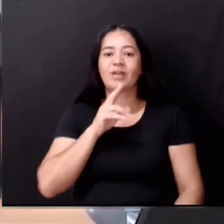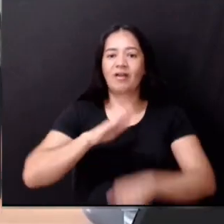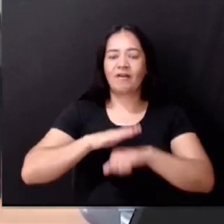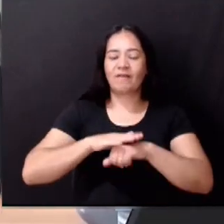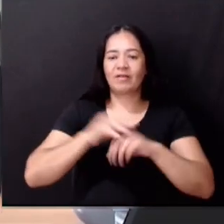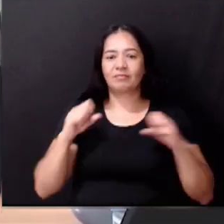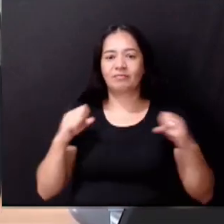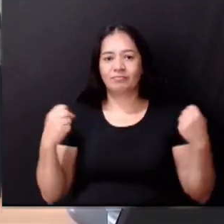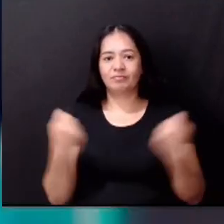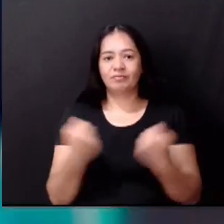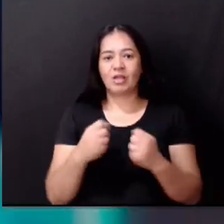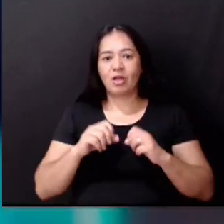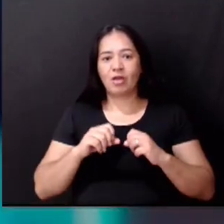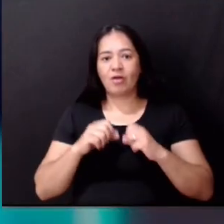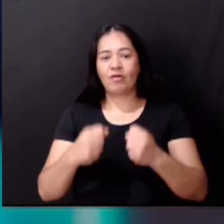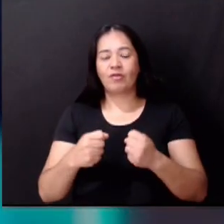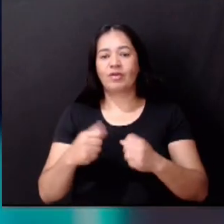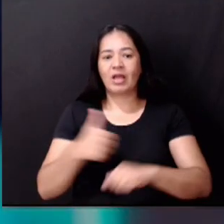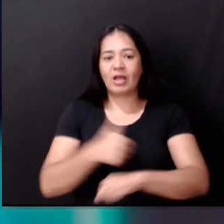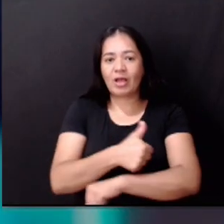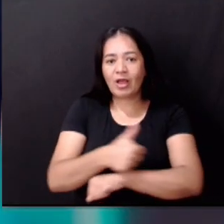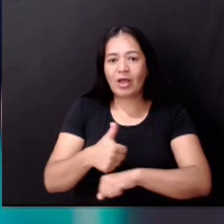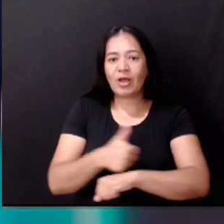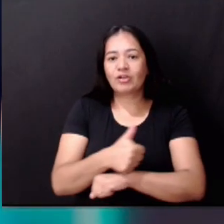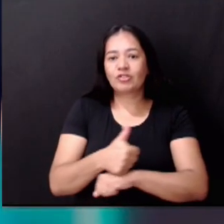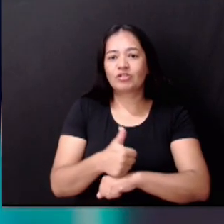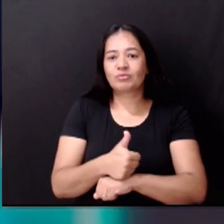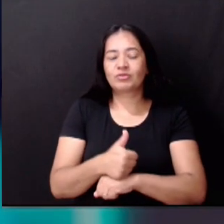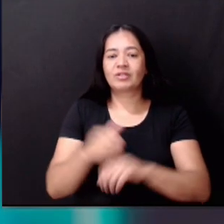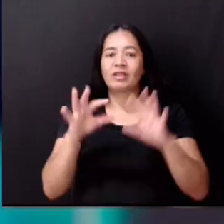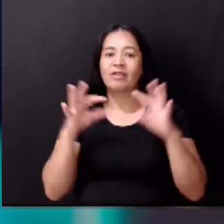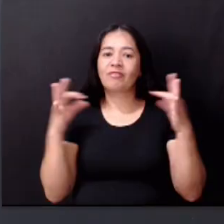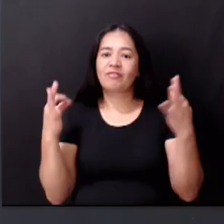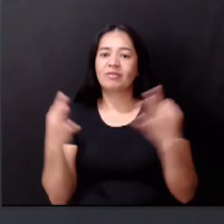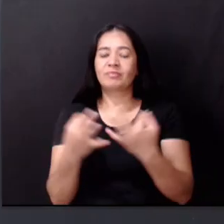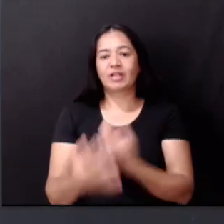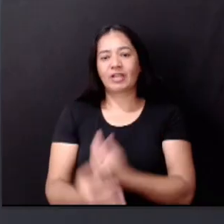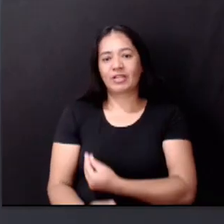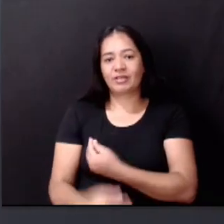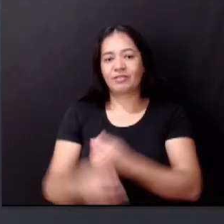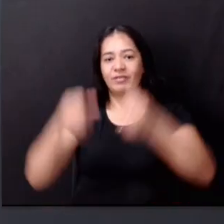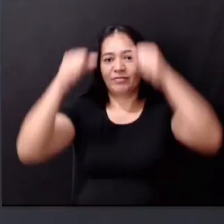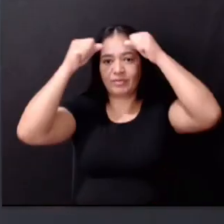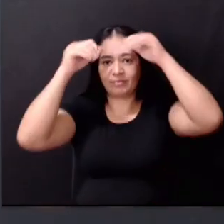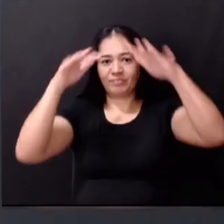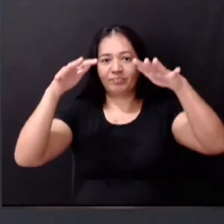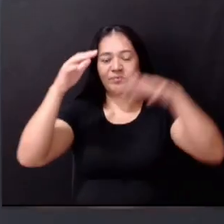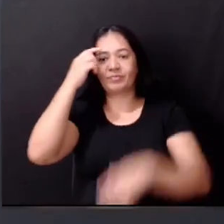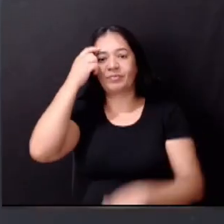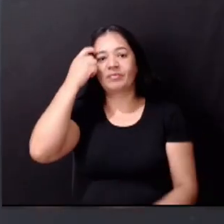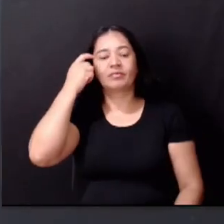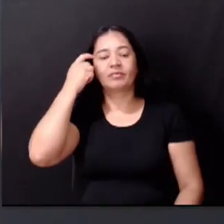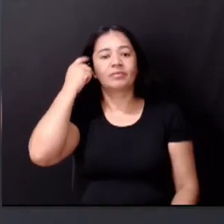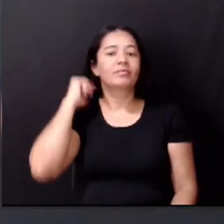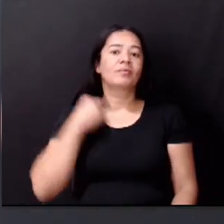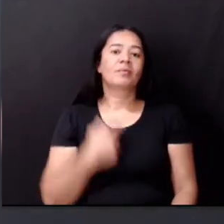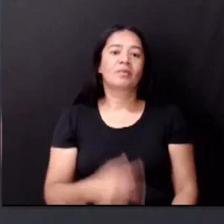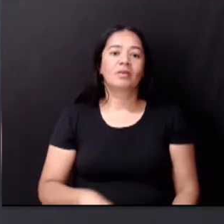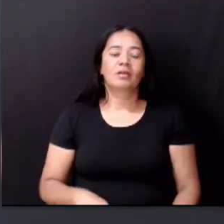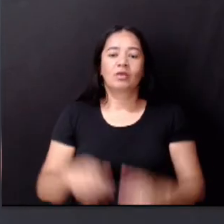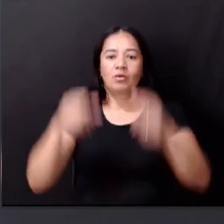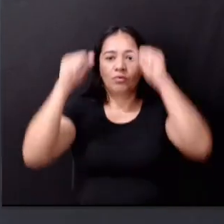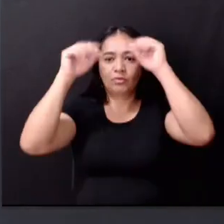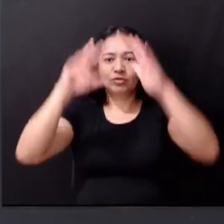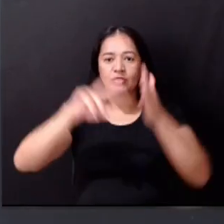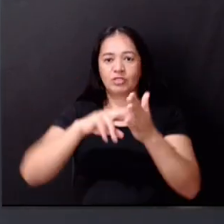aos profissionais e familiares que vivem o espectro autista. O autismo ressignificou a minha vida em todos os